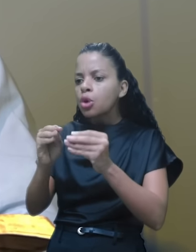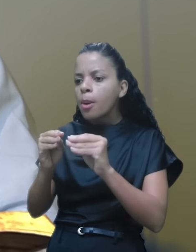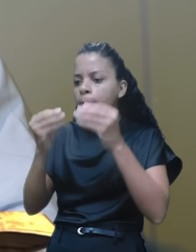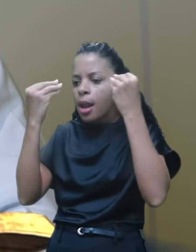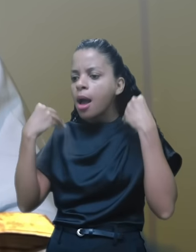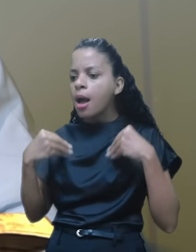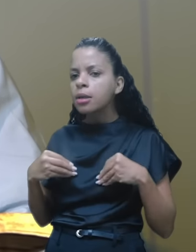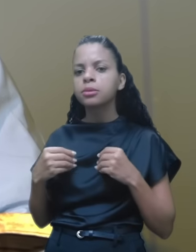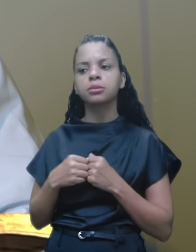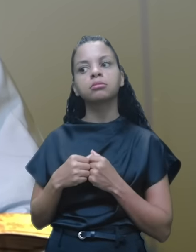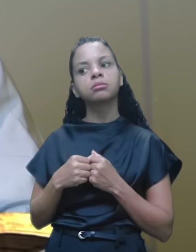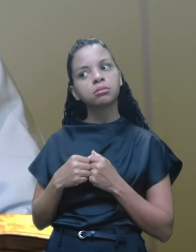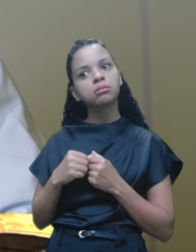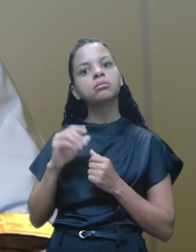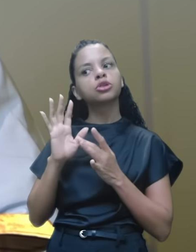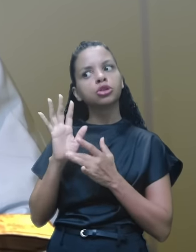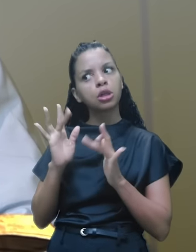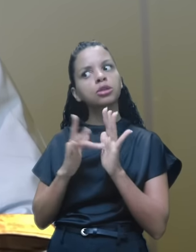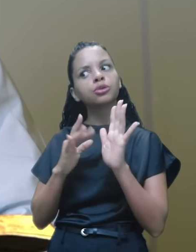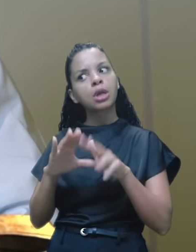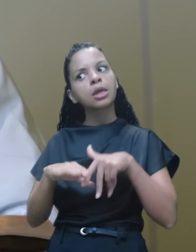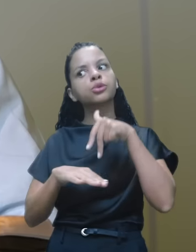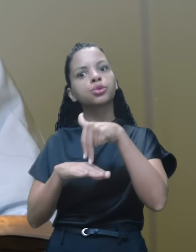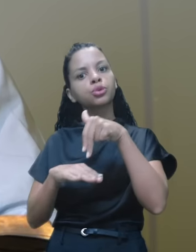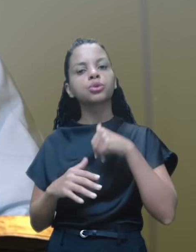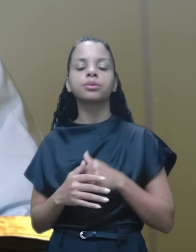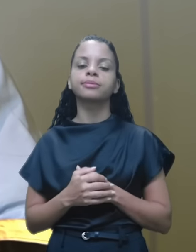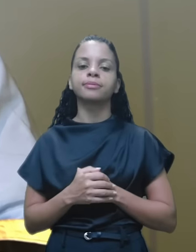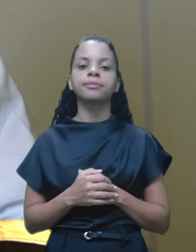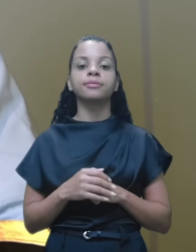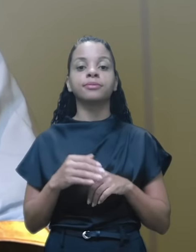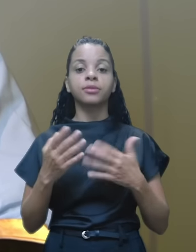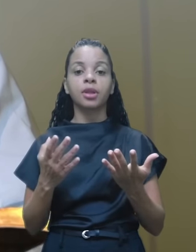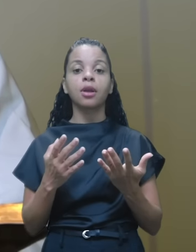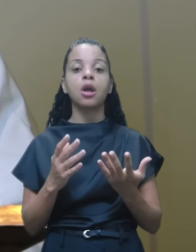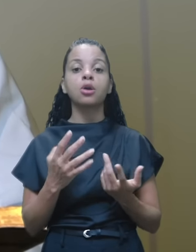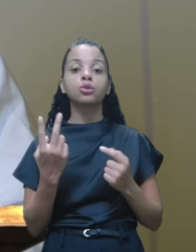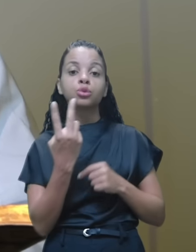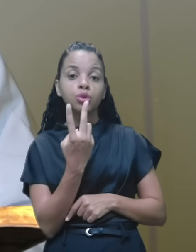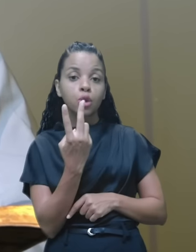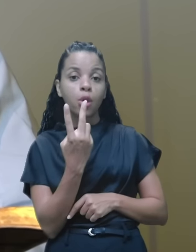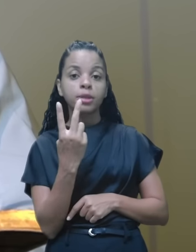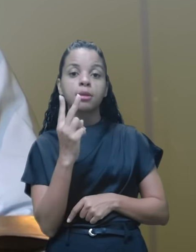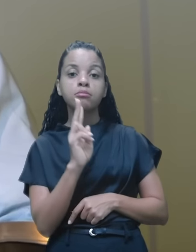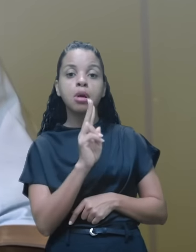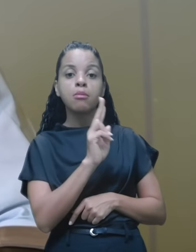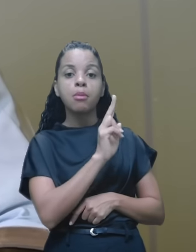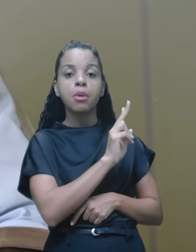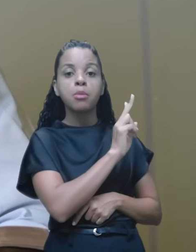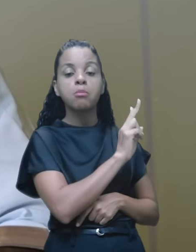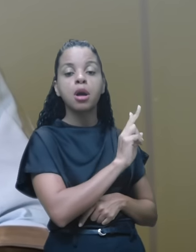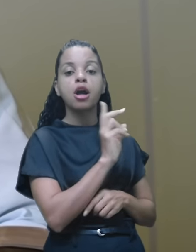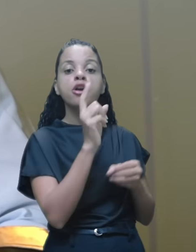Agora, tem um verso que me chamou a atenção, eu volto, é que eles voltaram para casa.